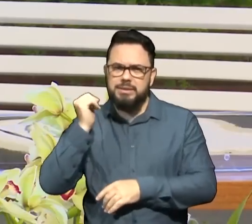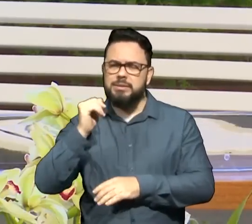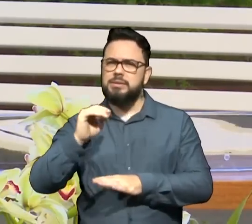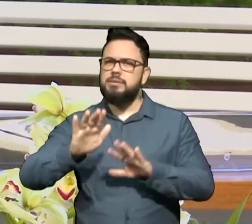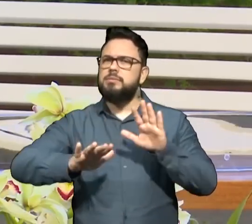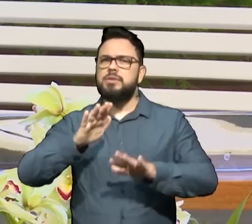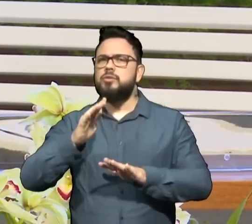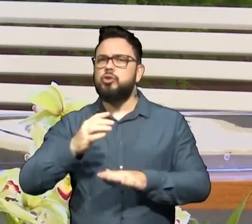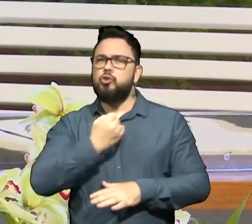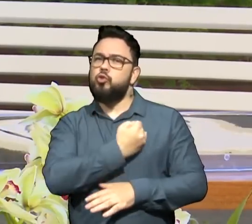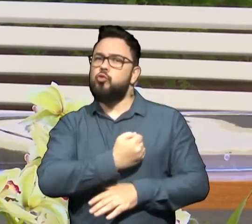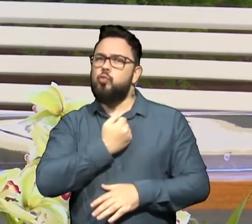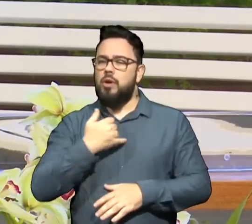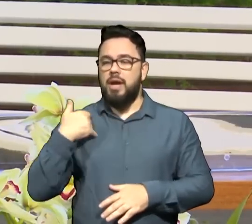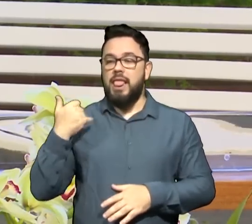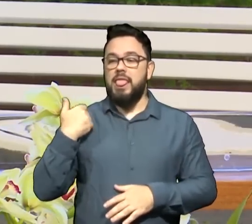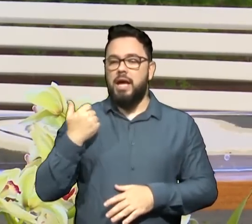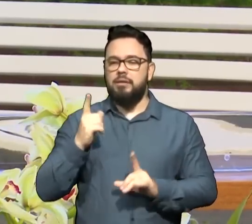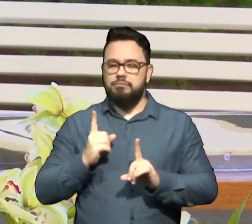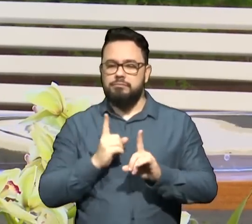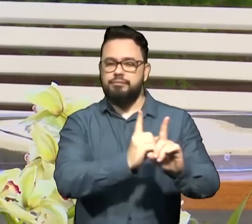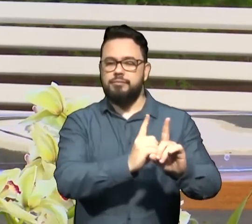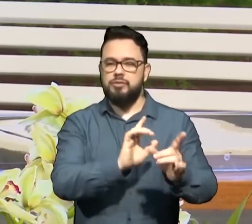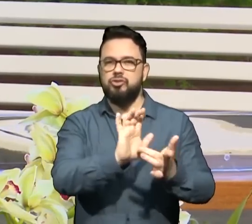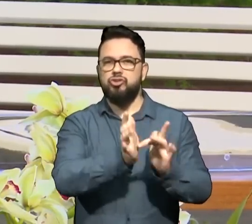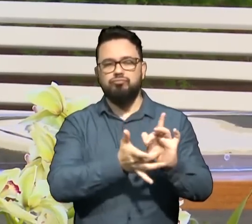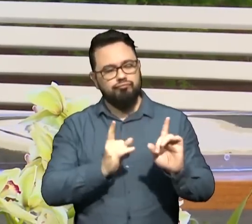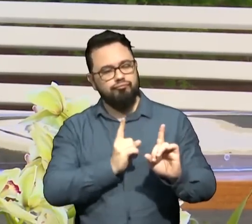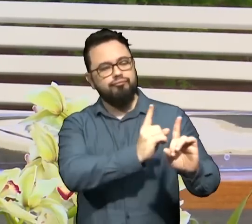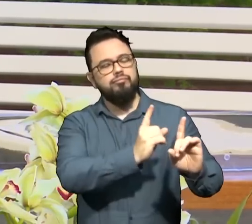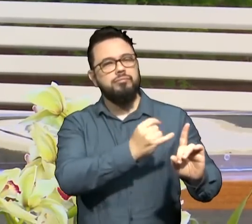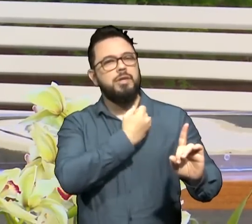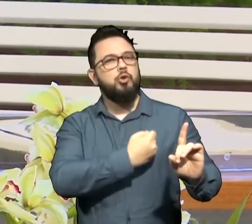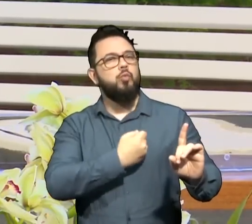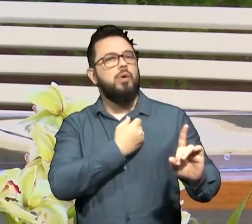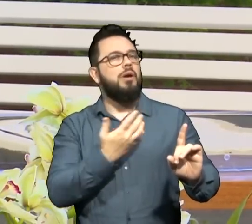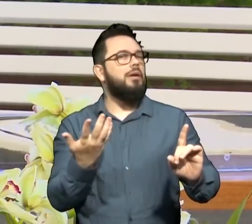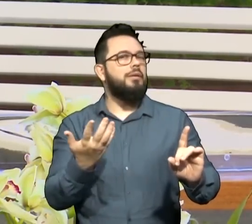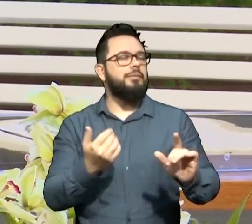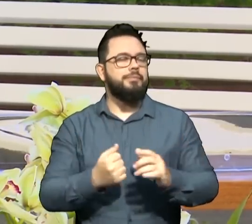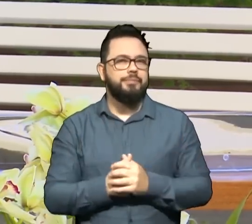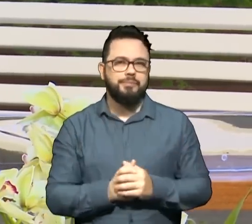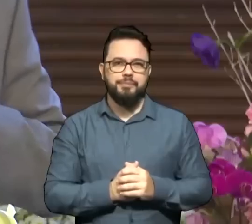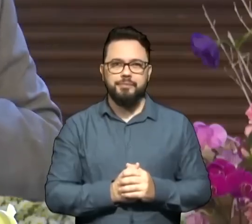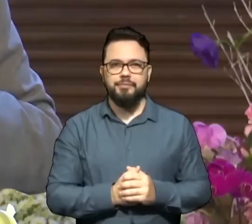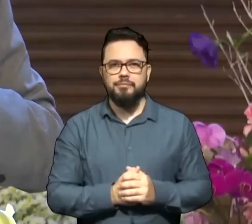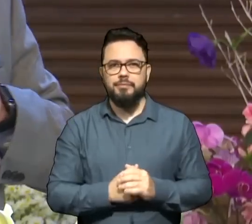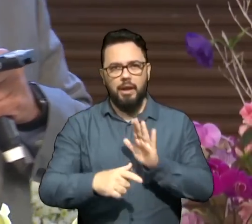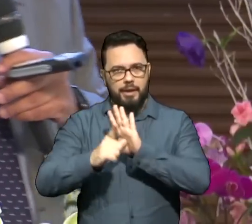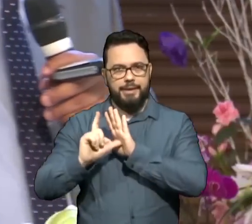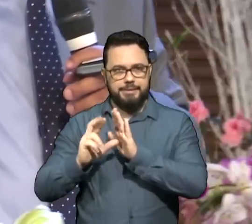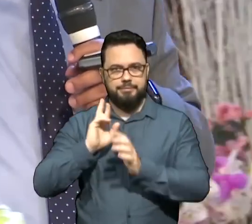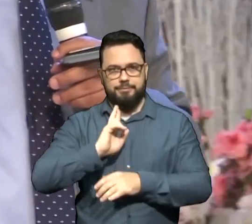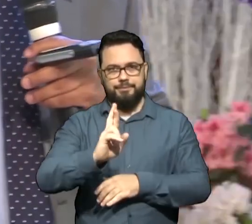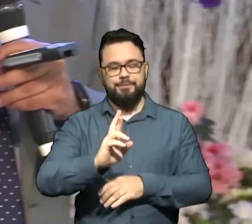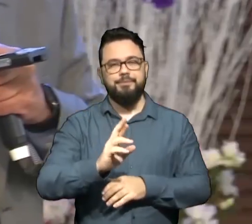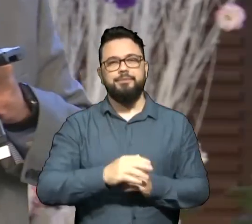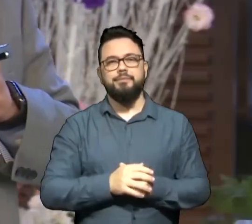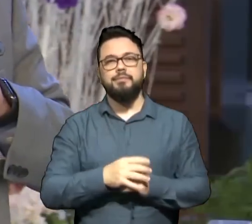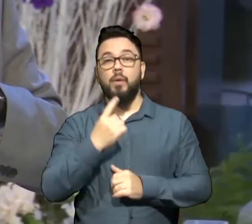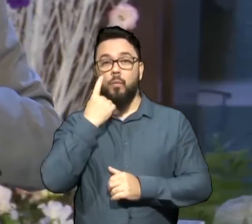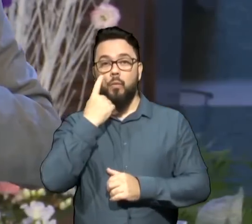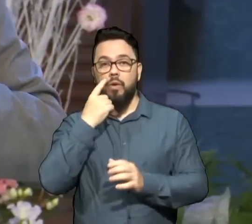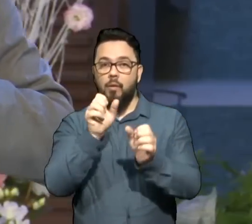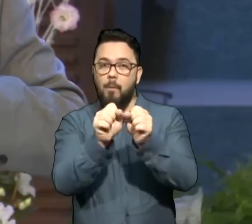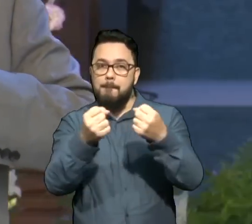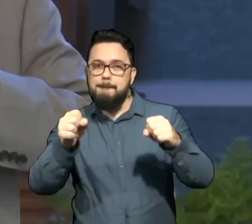seguir Jesus Será que dá para ter alguma inferência a partir da Bíblia antes de responder essas perguntas vamos voltar ao mapa do